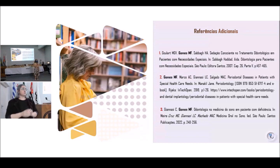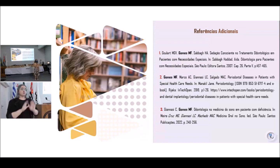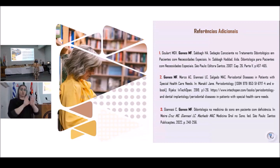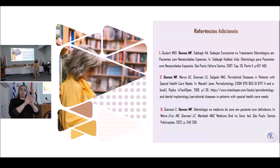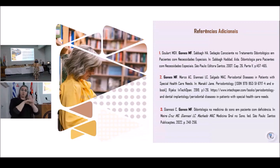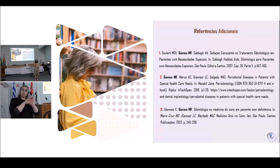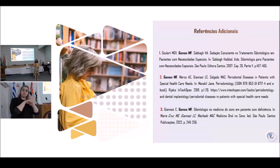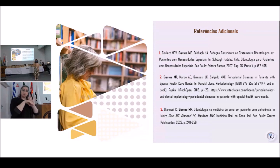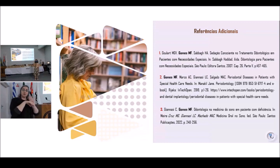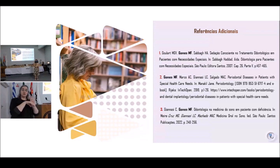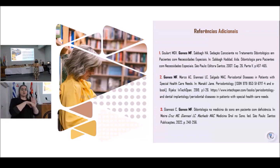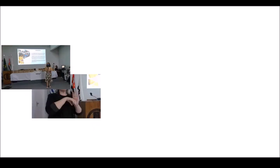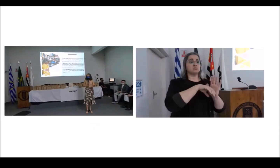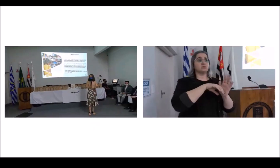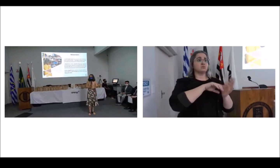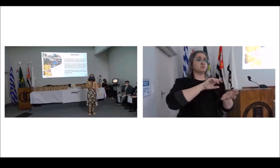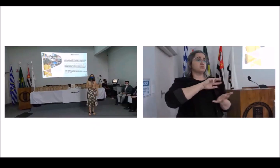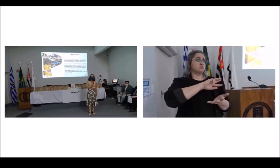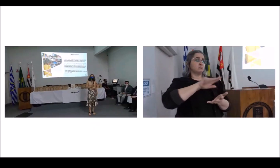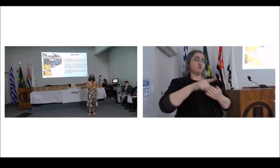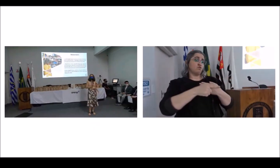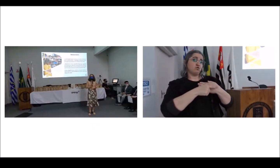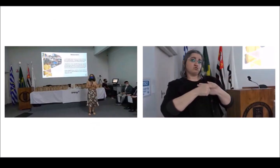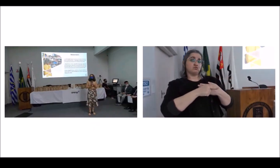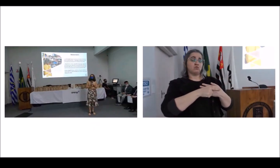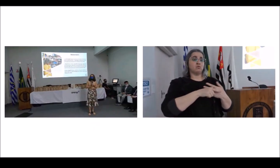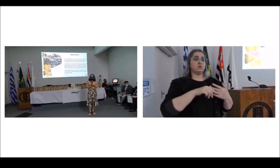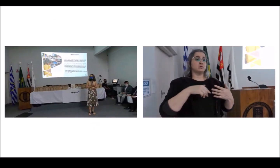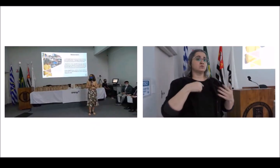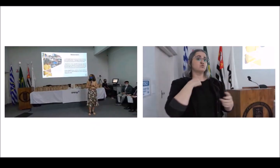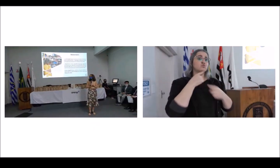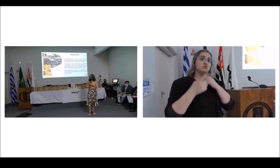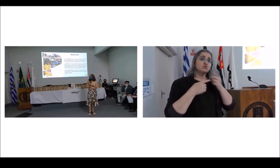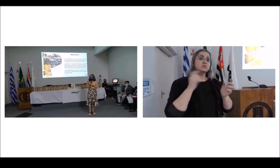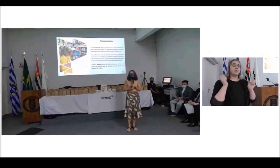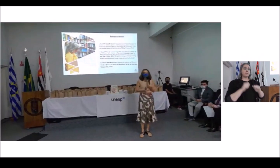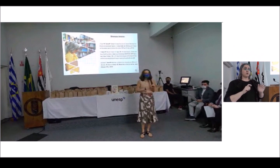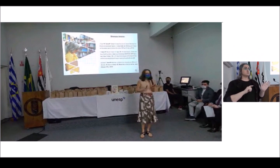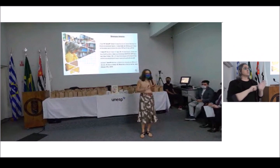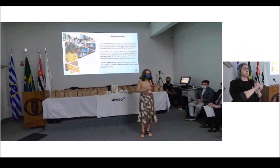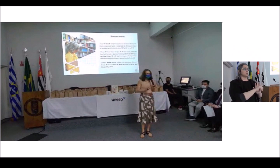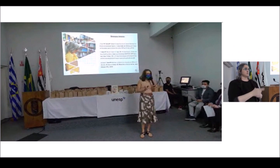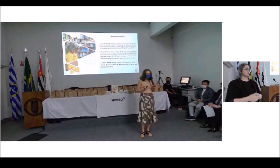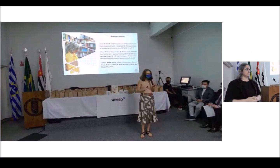sobre os conceitos, classificações, dúvidas.